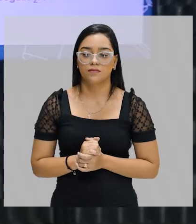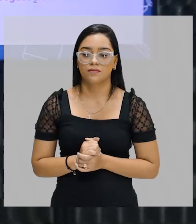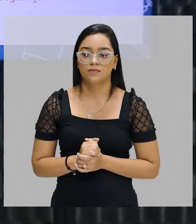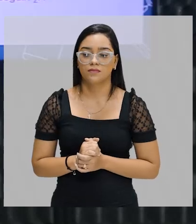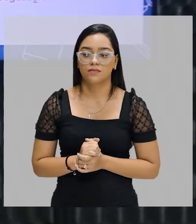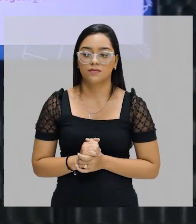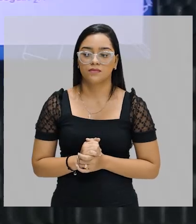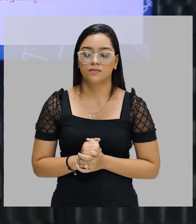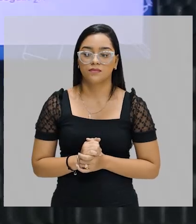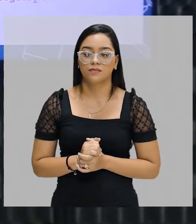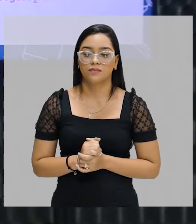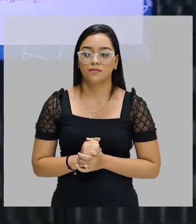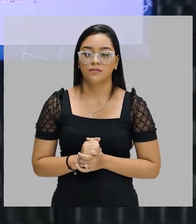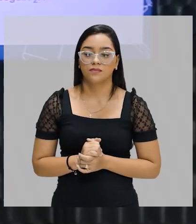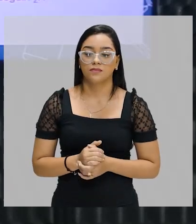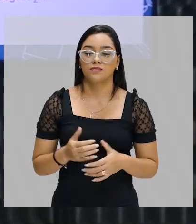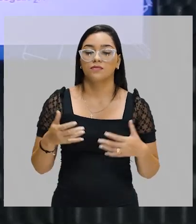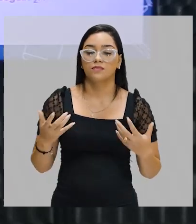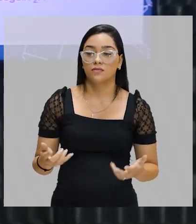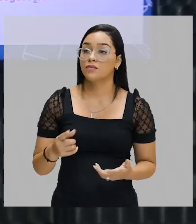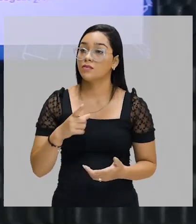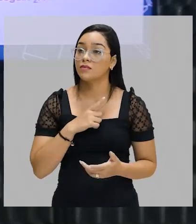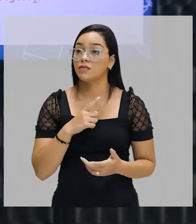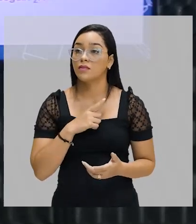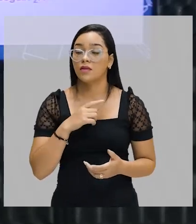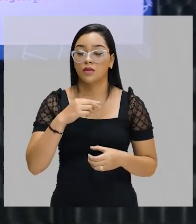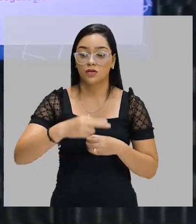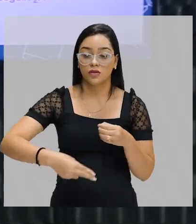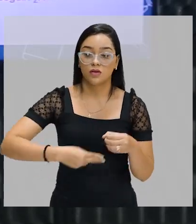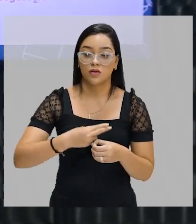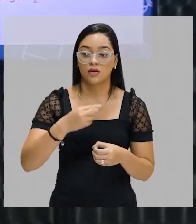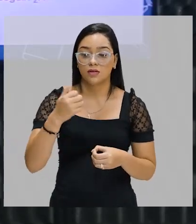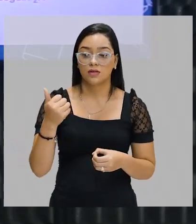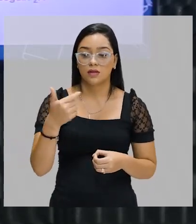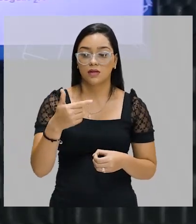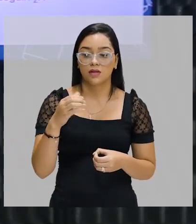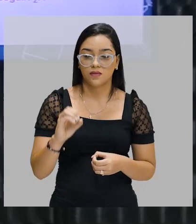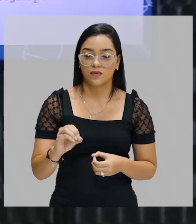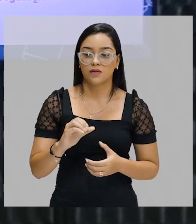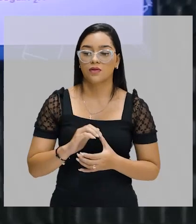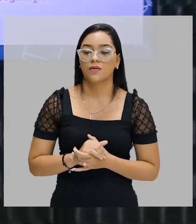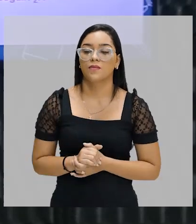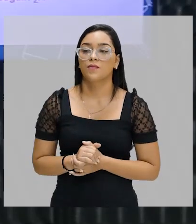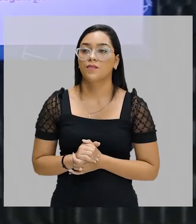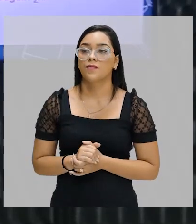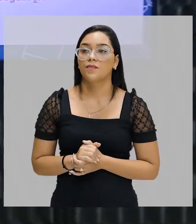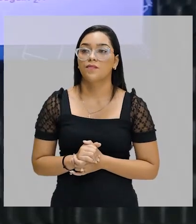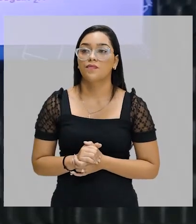a 120. Então, o número de nêutrons é 120. Tá certo?